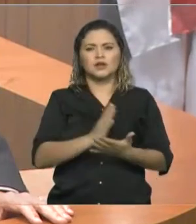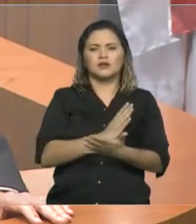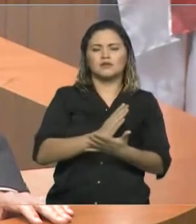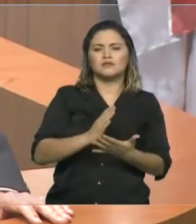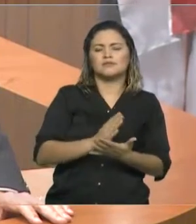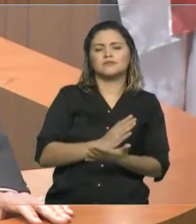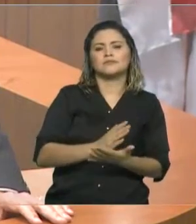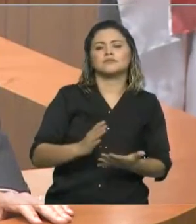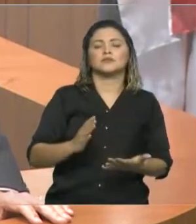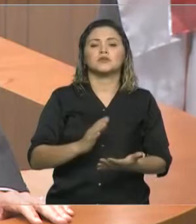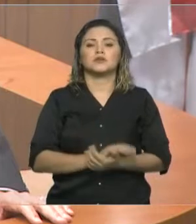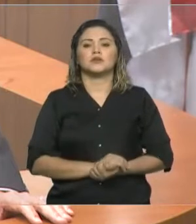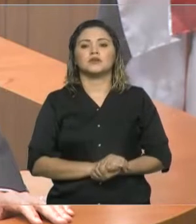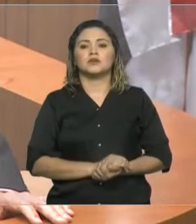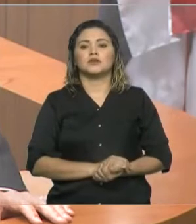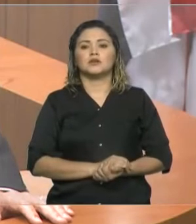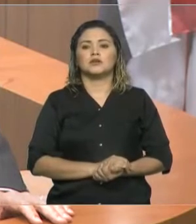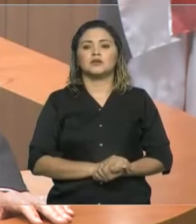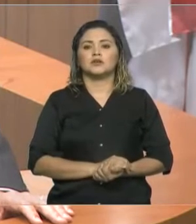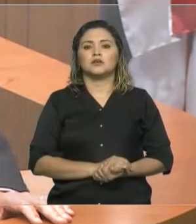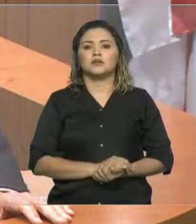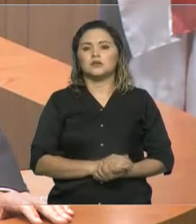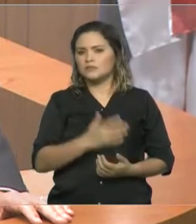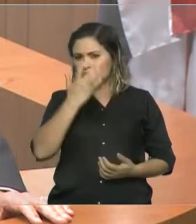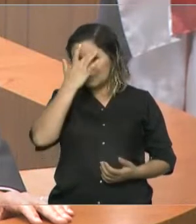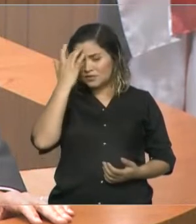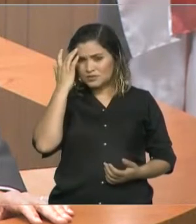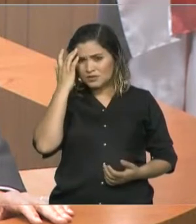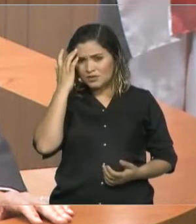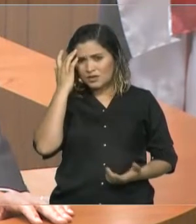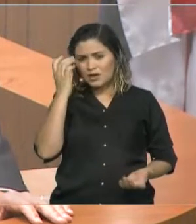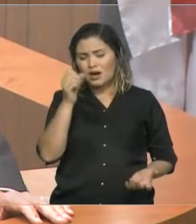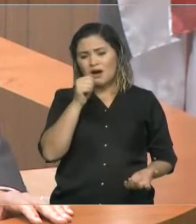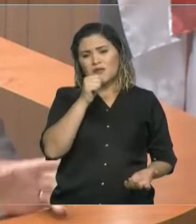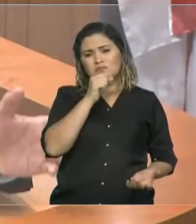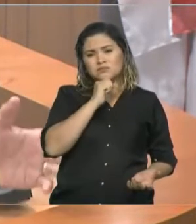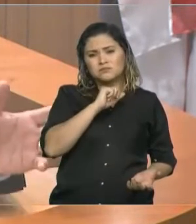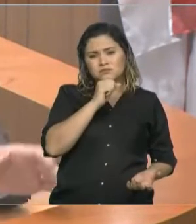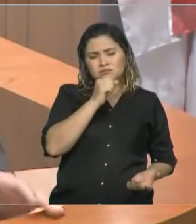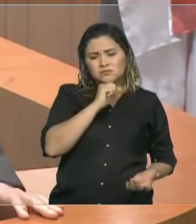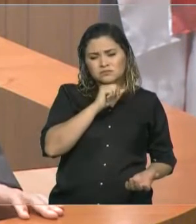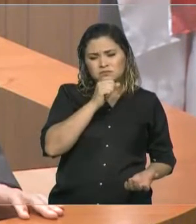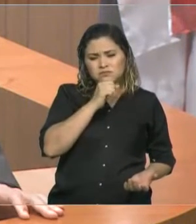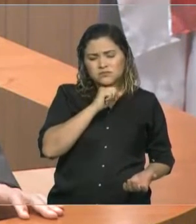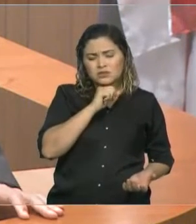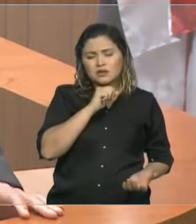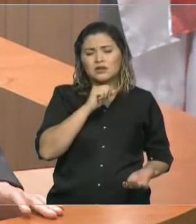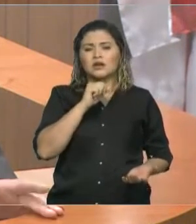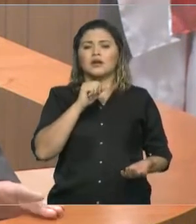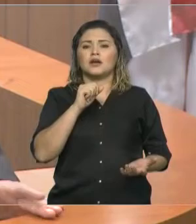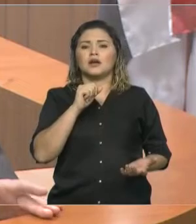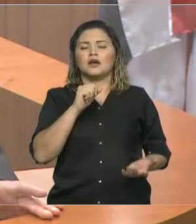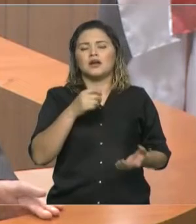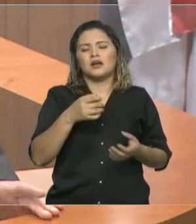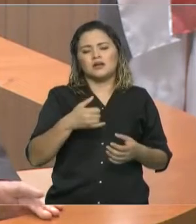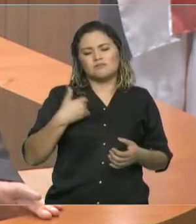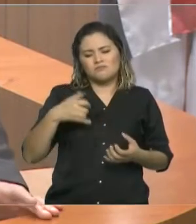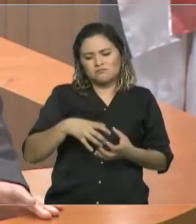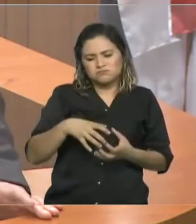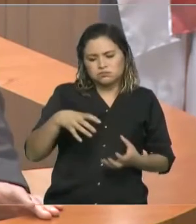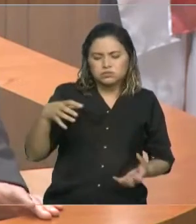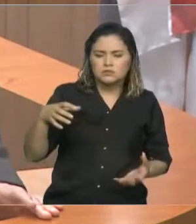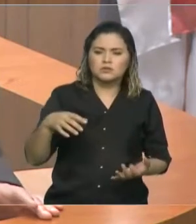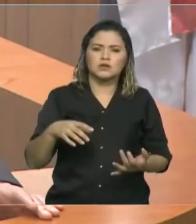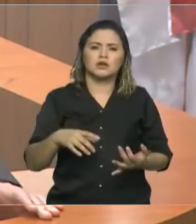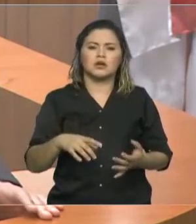idosa, deputado Pará Figueiredo, vejo uma pessoa com necessidades especiais pedindo uma ajuda. E não é legal, não é normal